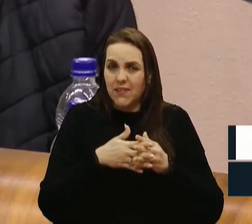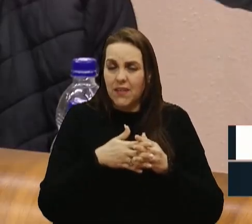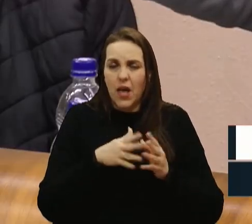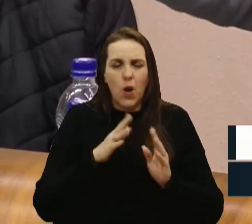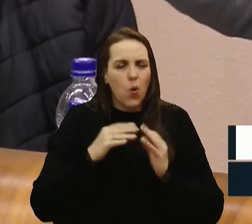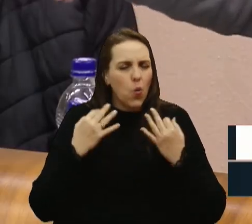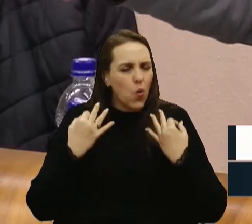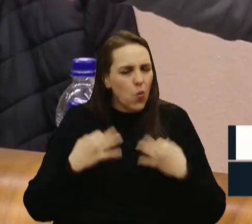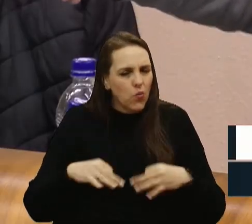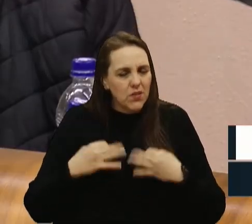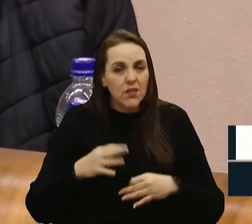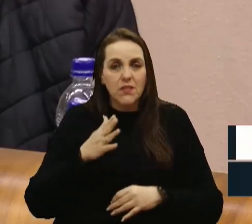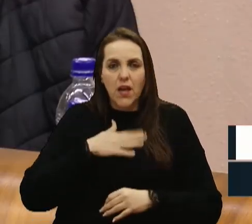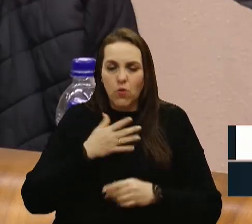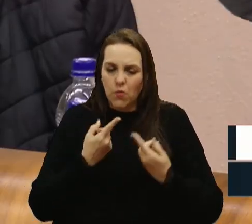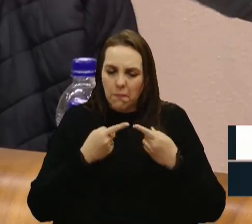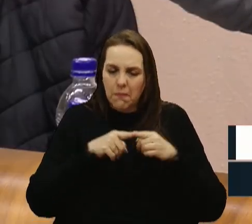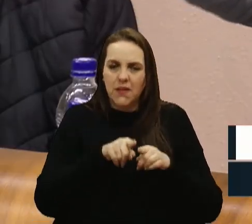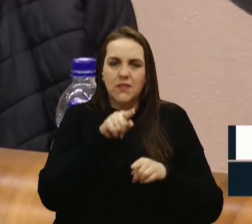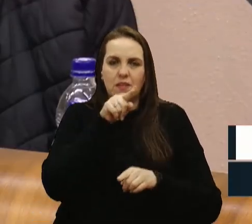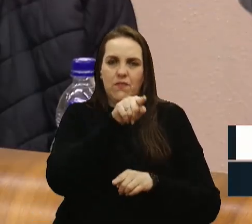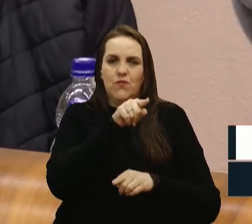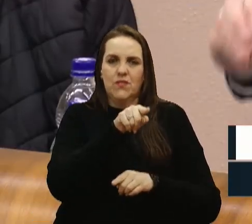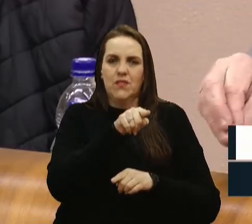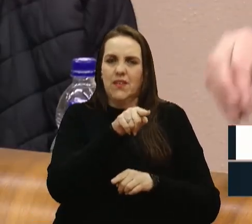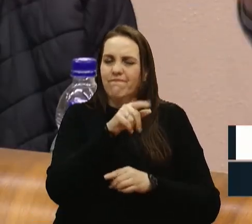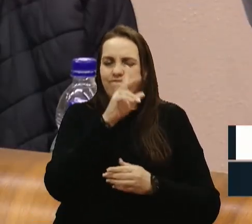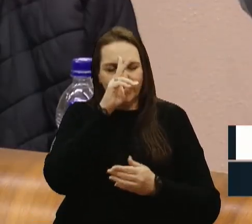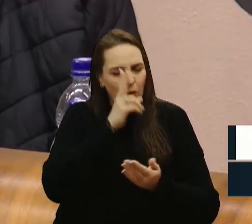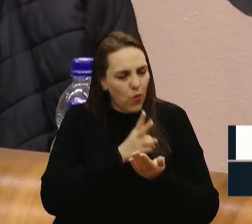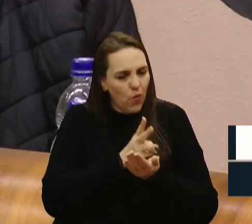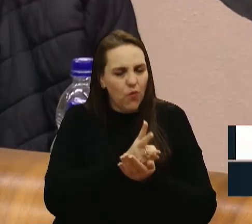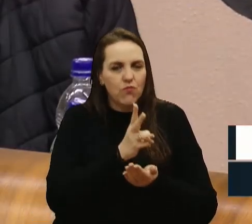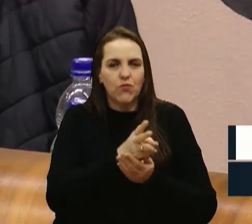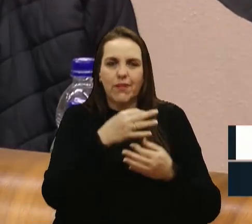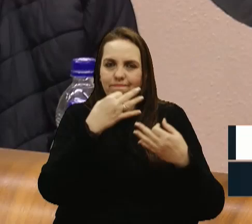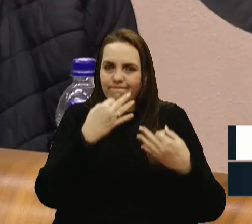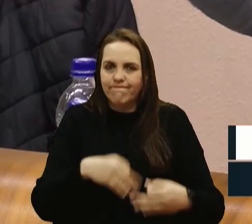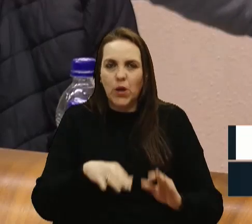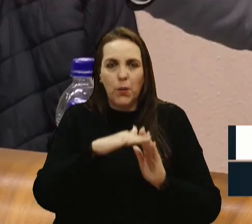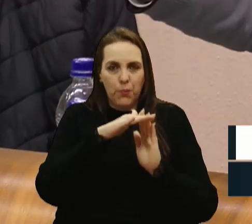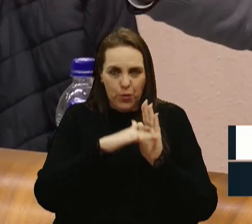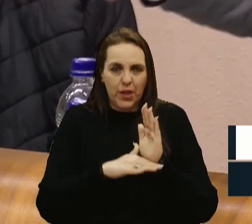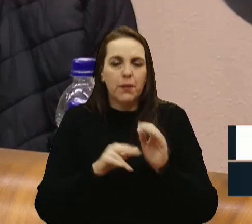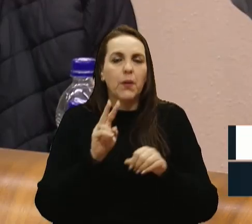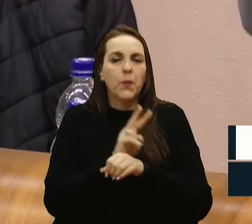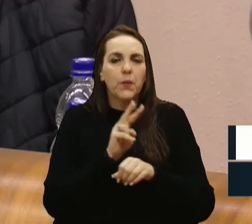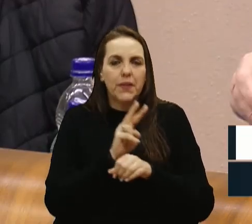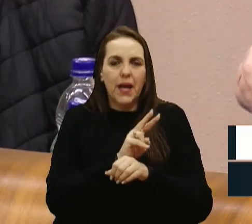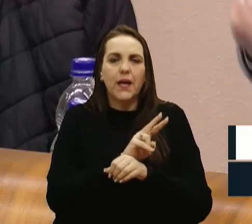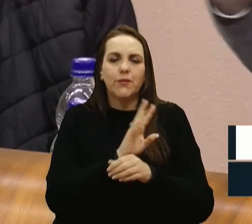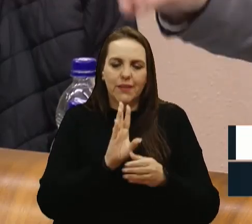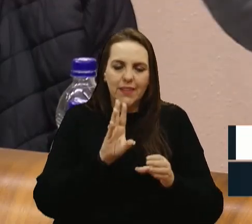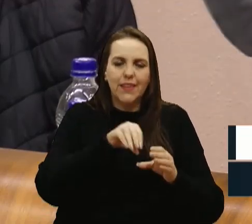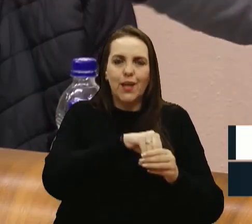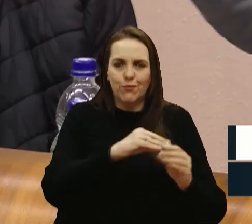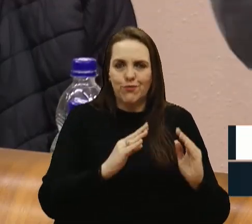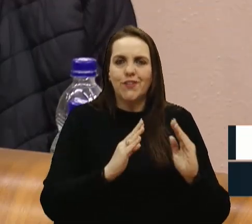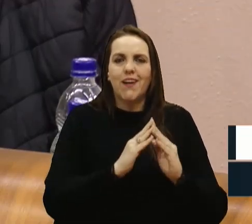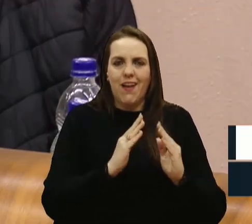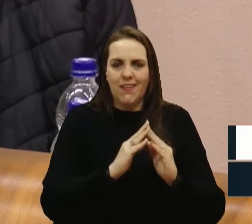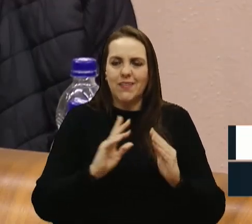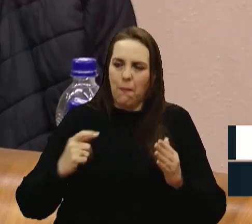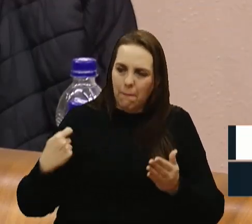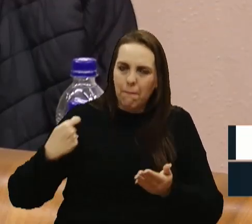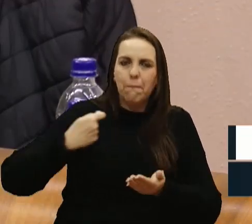um parceiraço seu de nós continuarmos com o cuidado subsidiado financiado